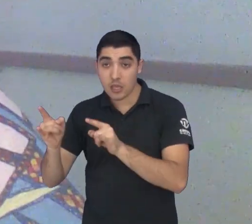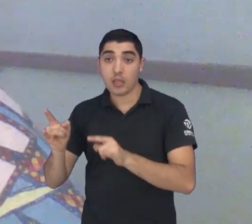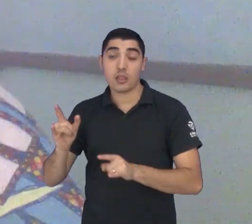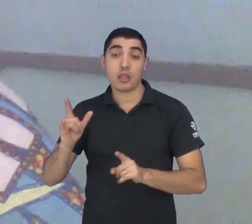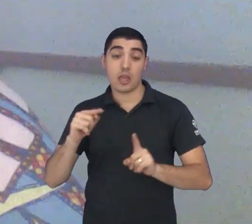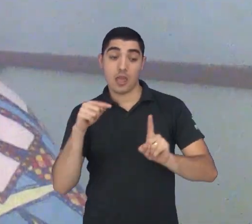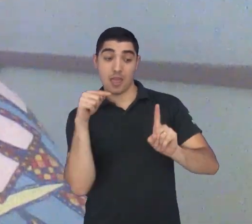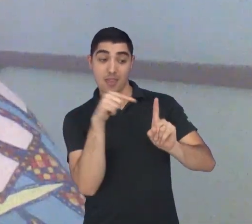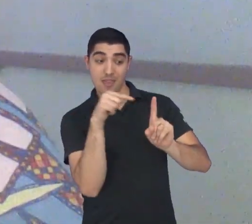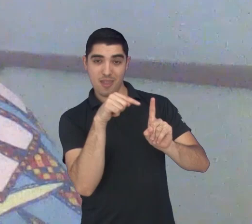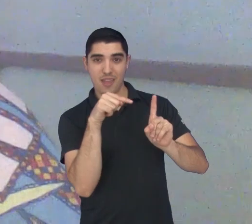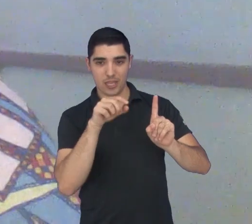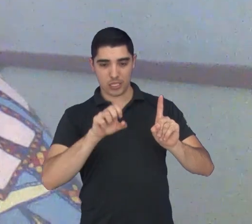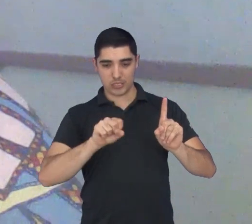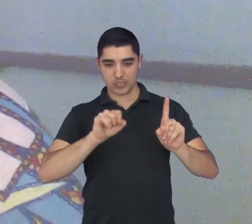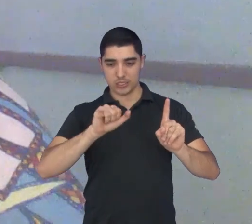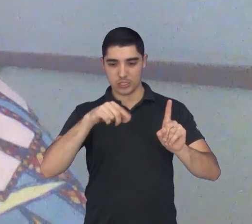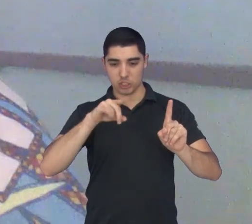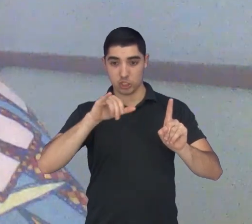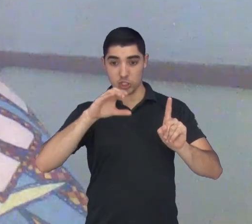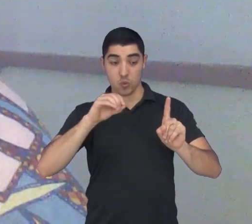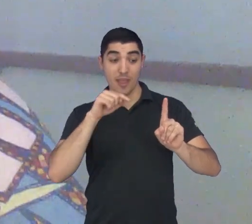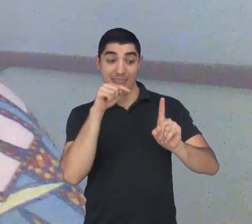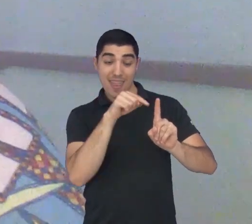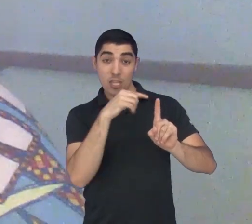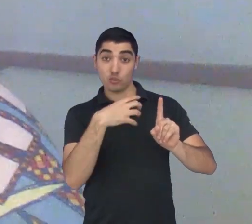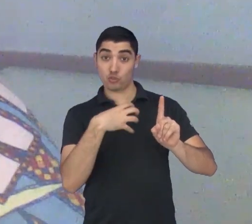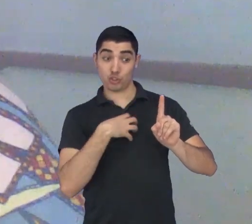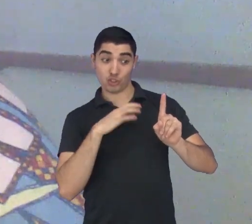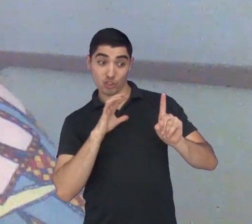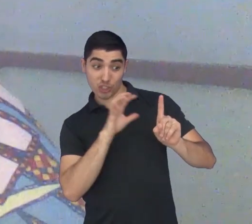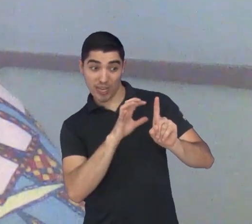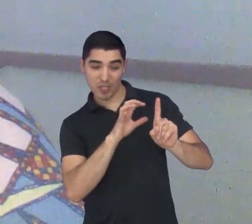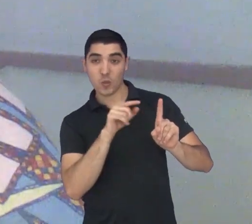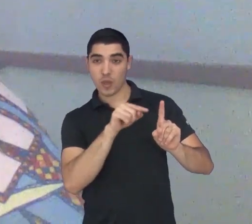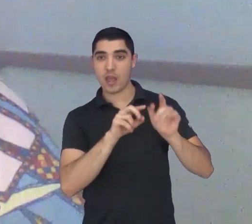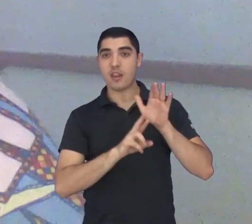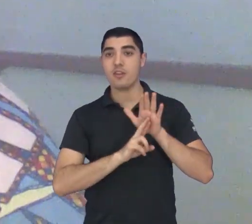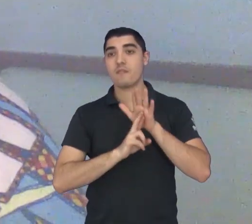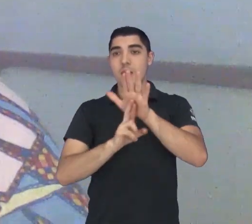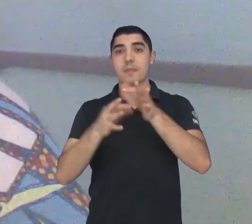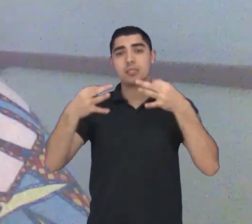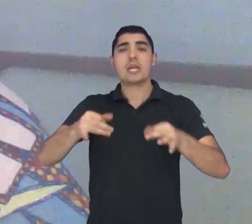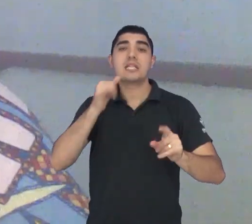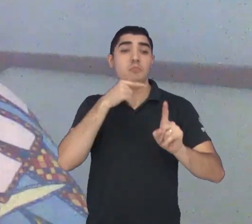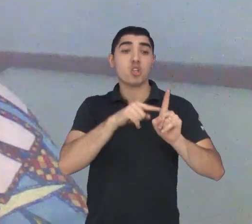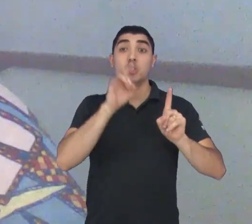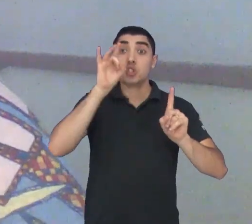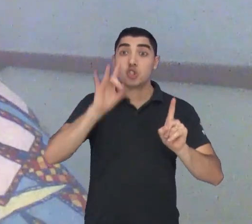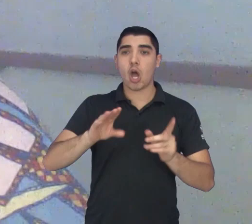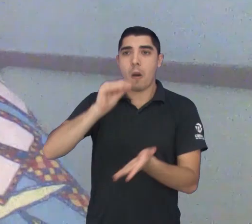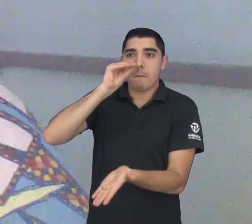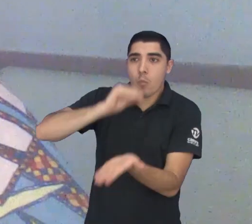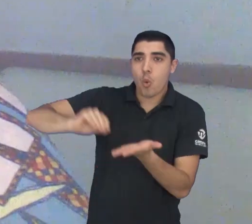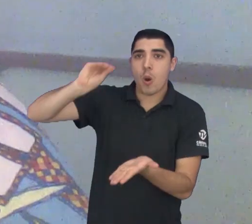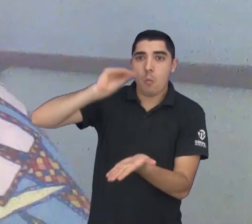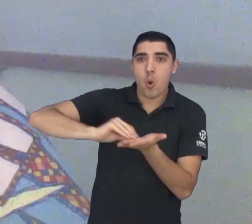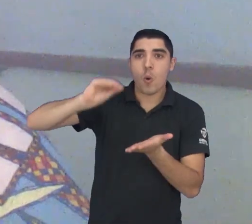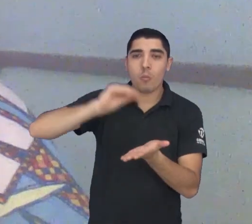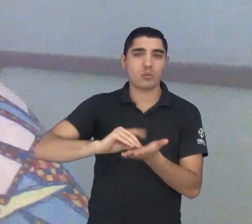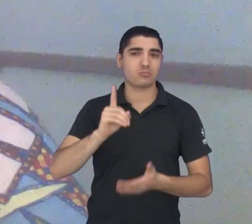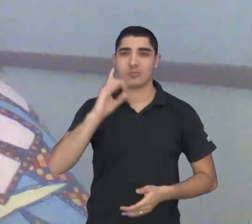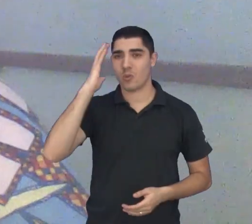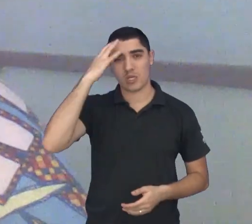síndico. Então, nem sempre só multar vai resolver. É importante colocar